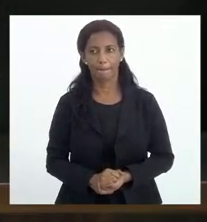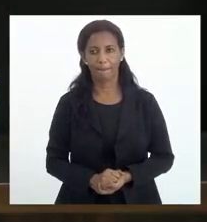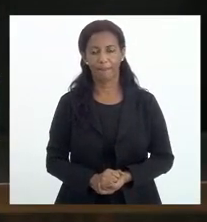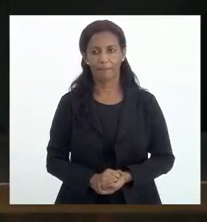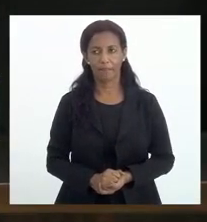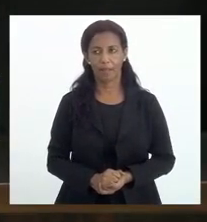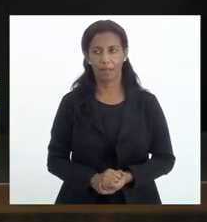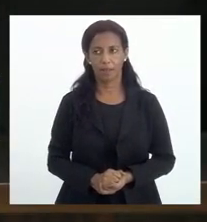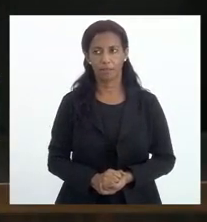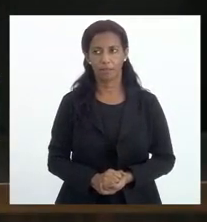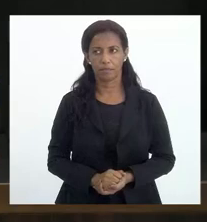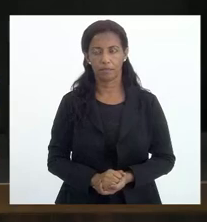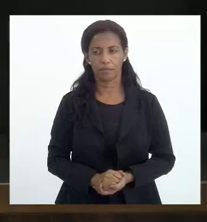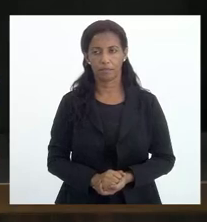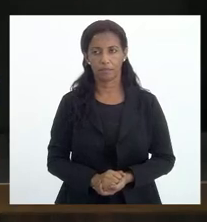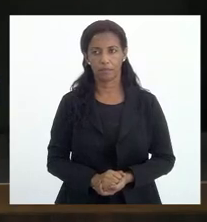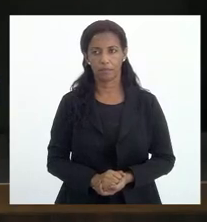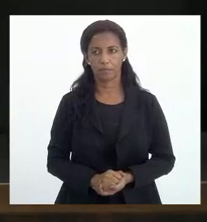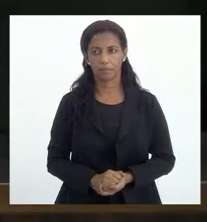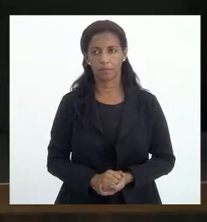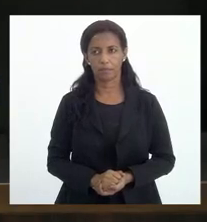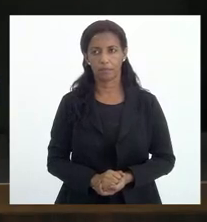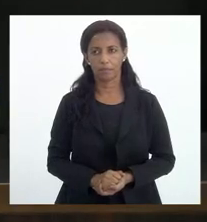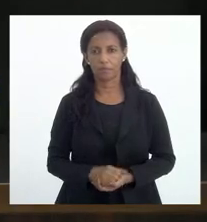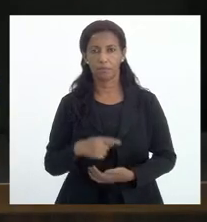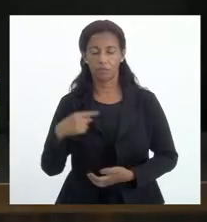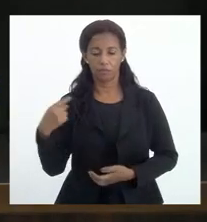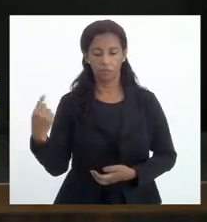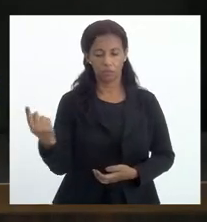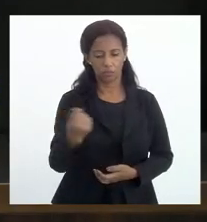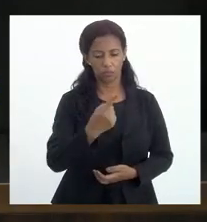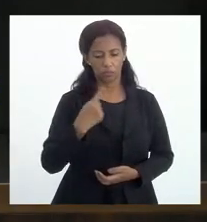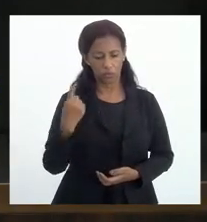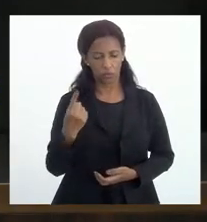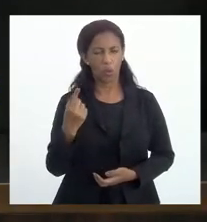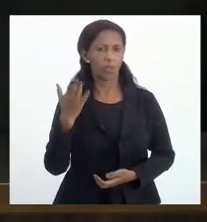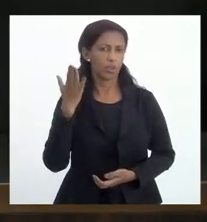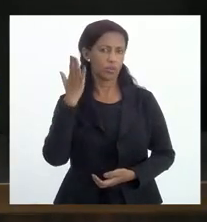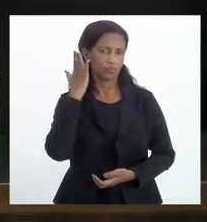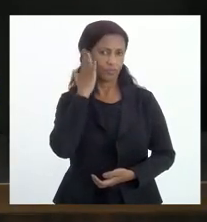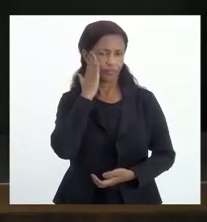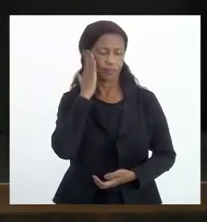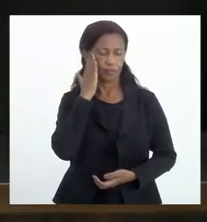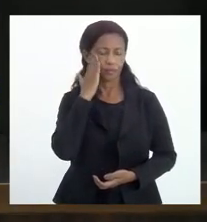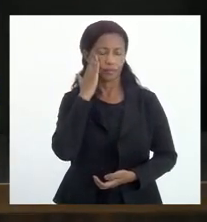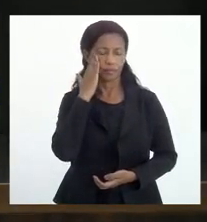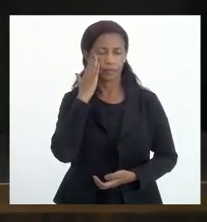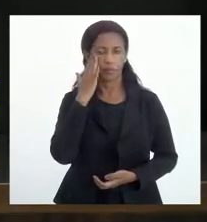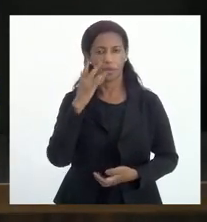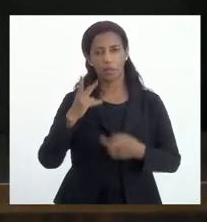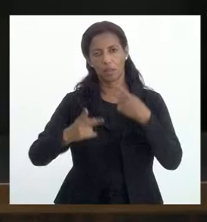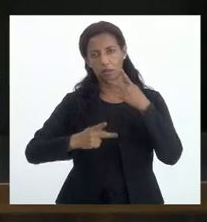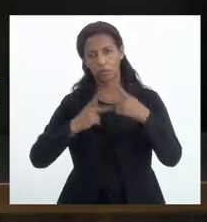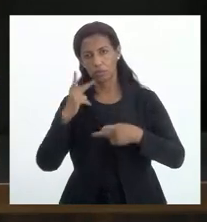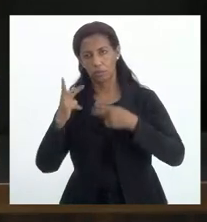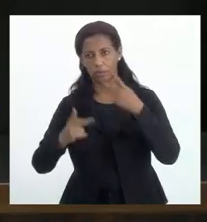Nós já tínhamos conhecimento das suas projeções, através